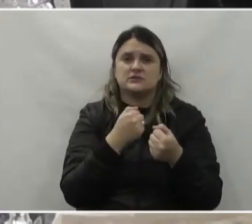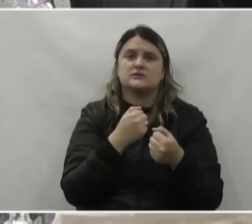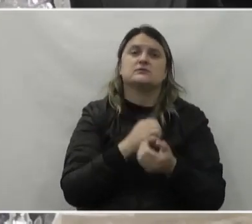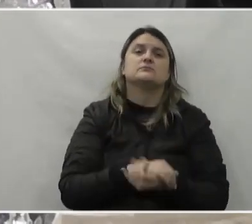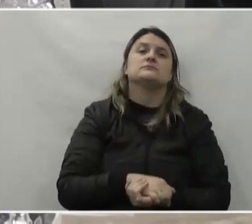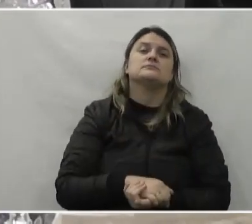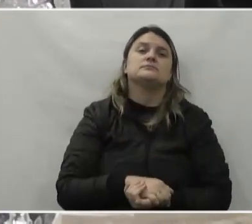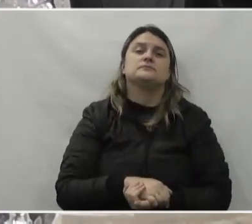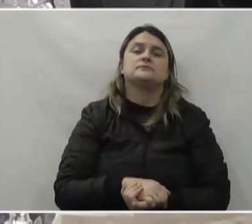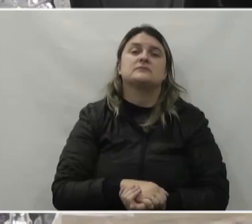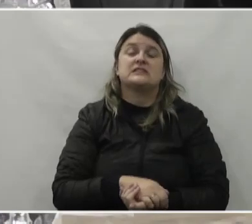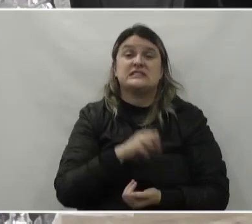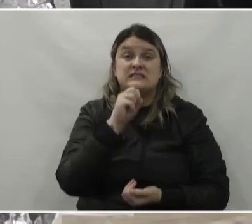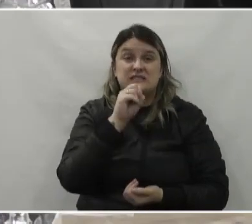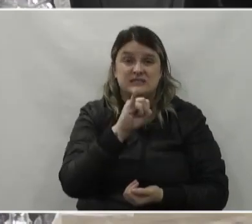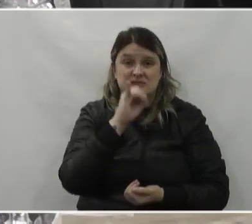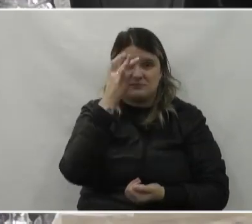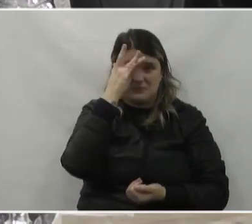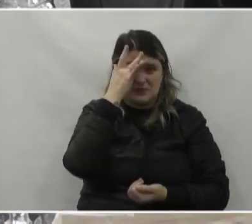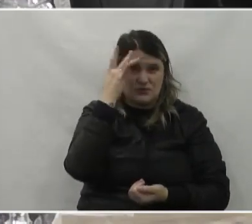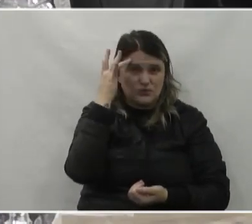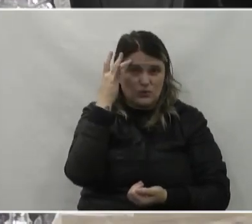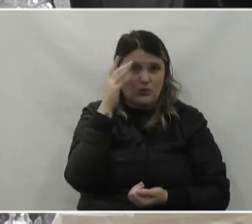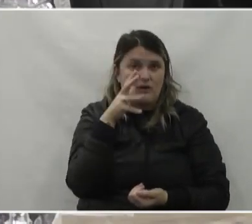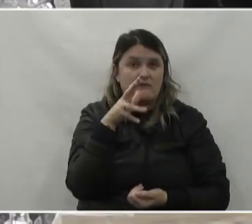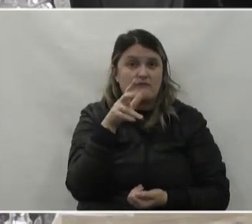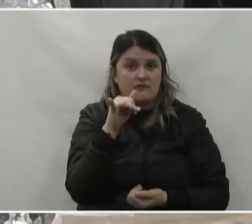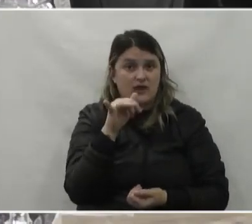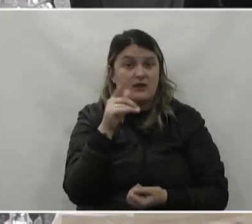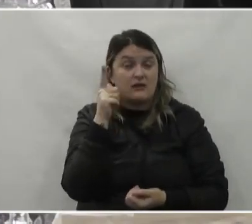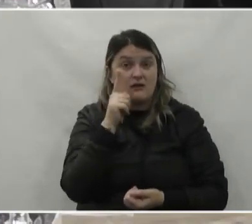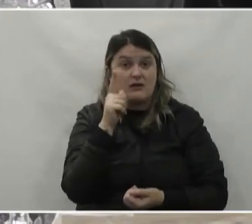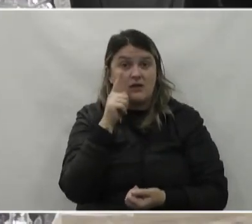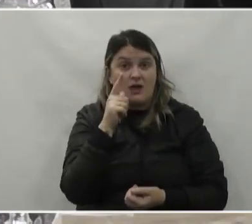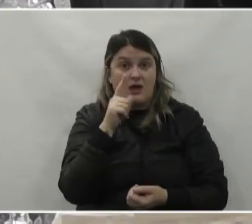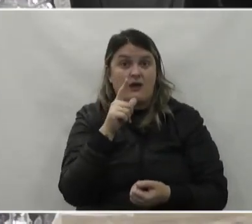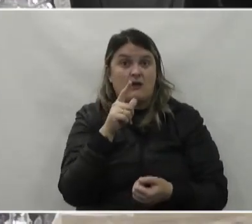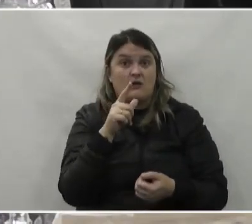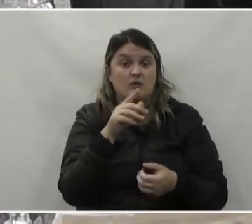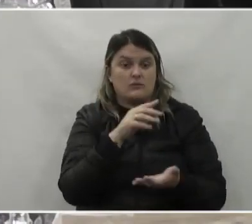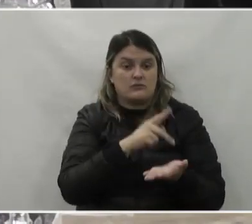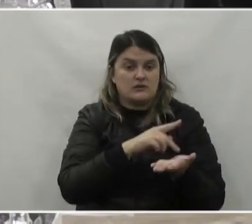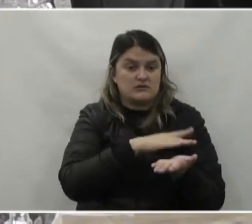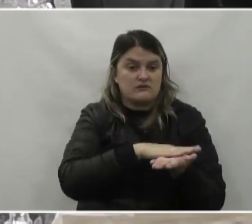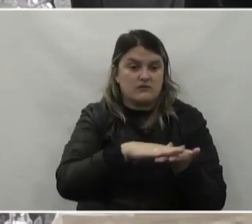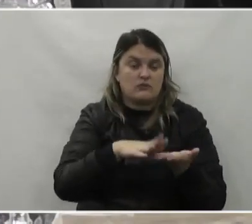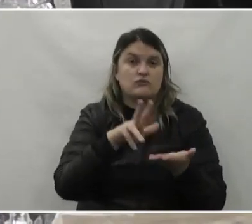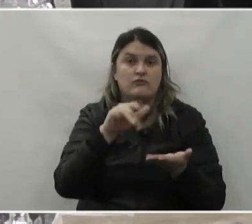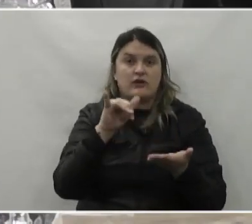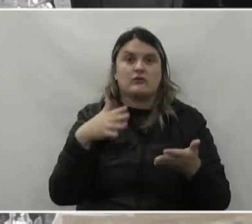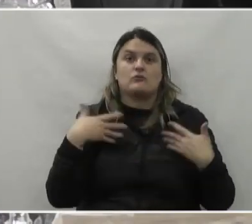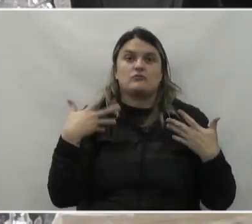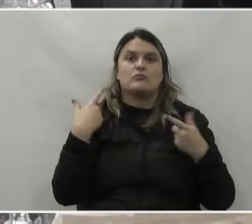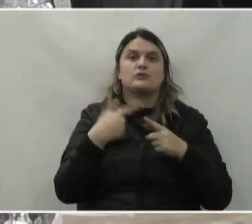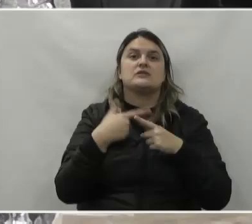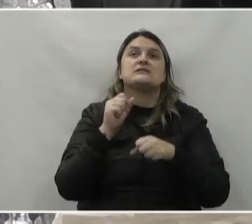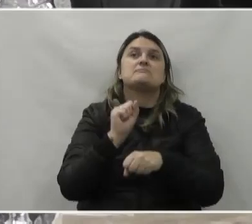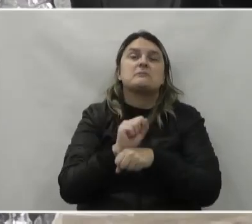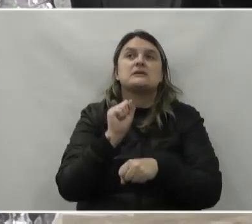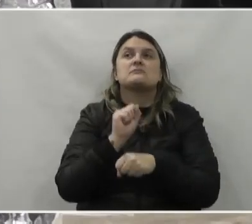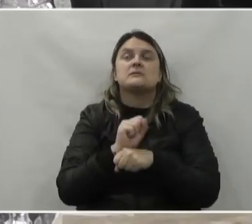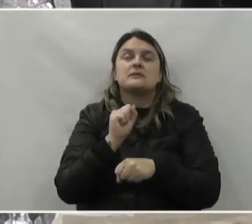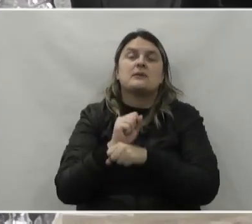serraria lá. Então, esse pessoal que vai ser beneficiado vai ficar contente, porque é uma demanda de muitos anos.